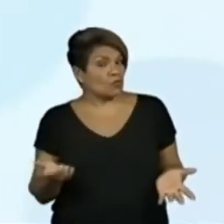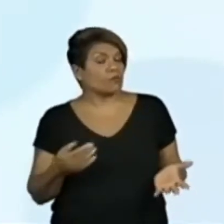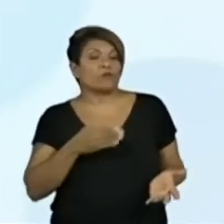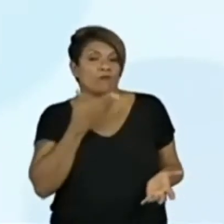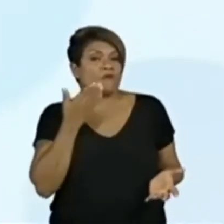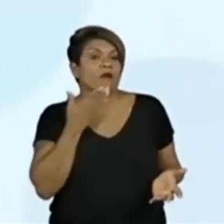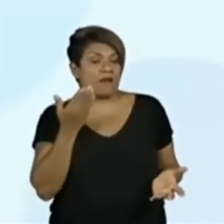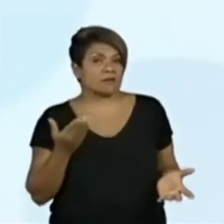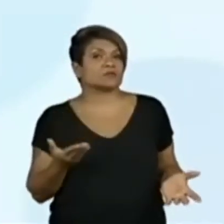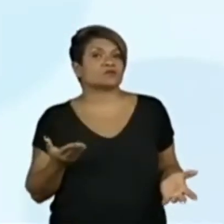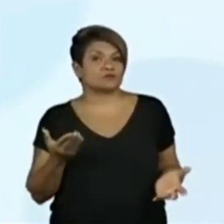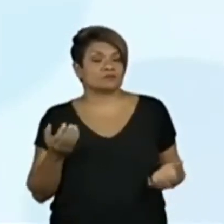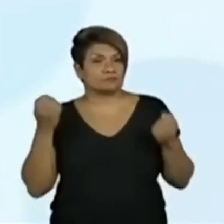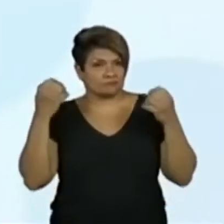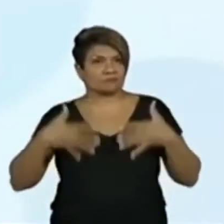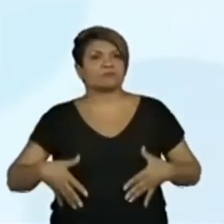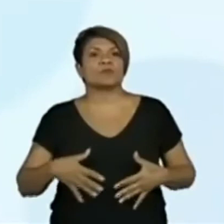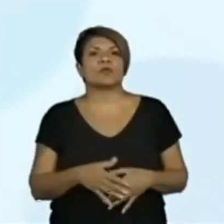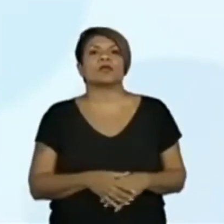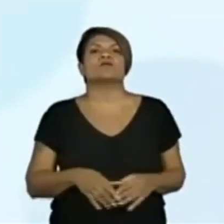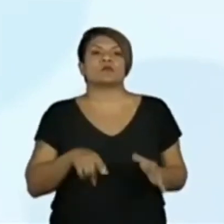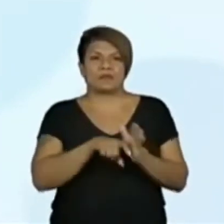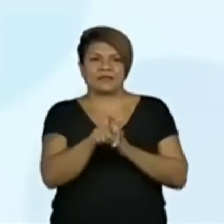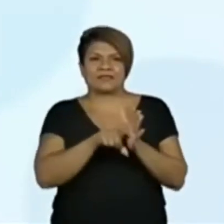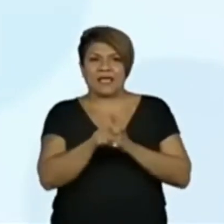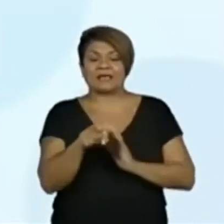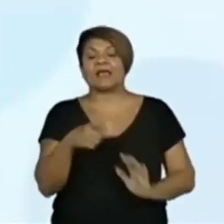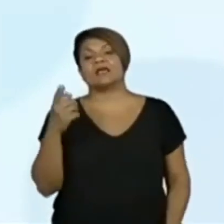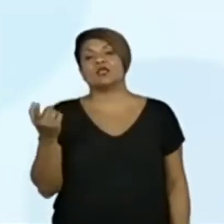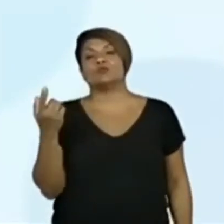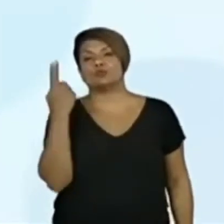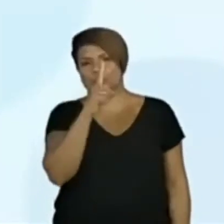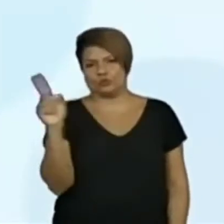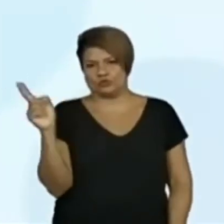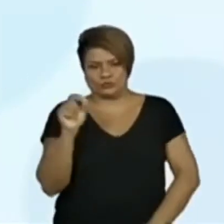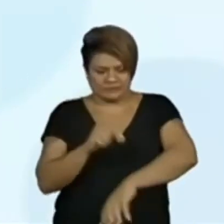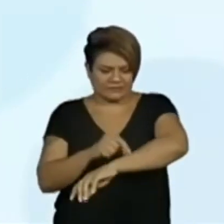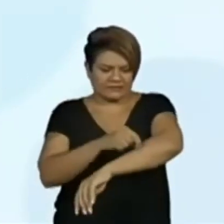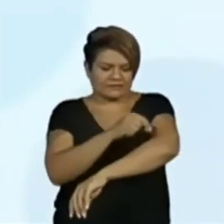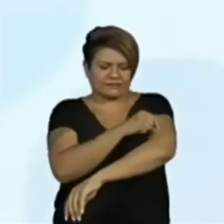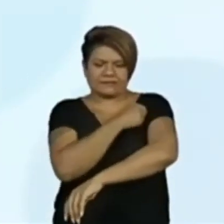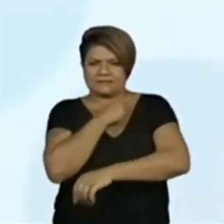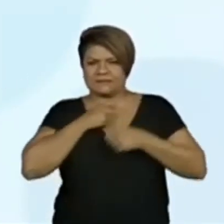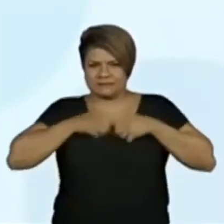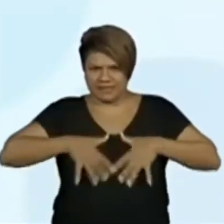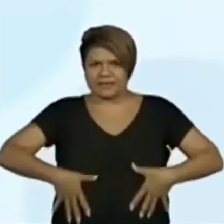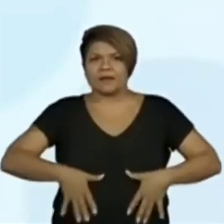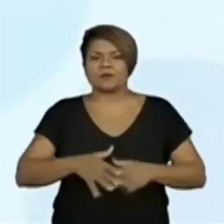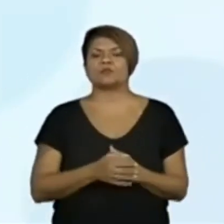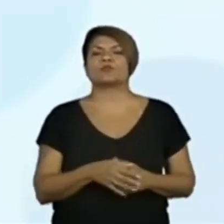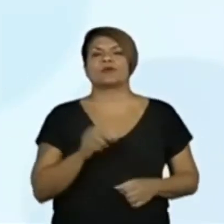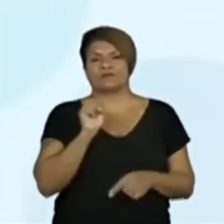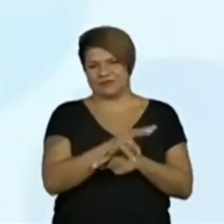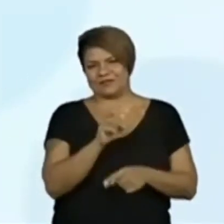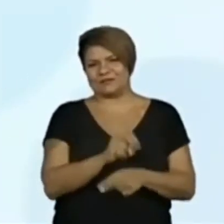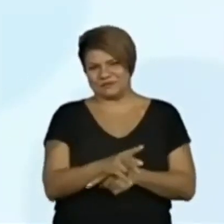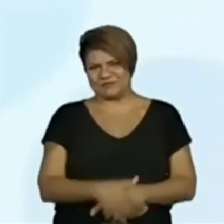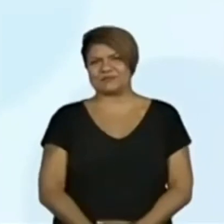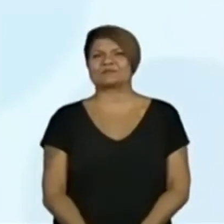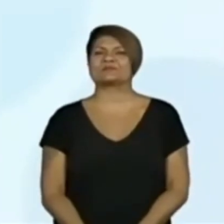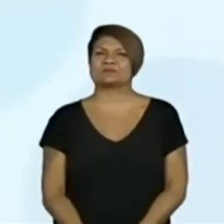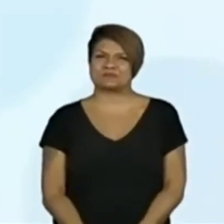fácil preencher a tabela comigo. E por último, o sarampo, que acho que todos vão lembrar, não é? Que